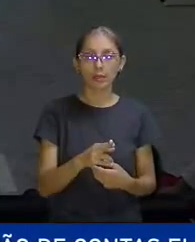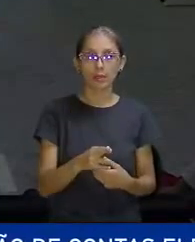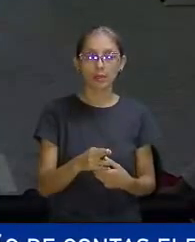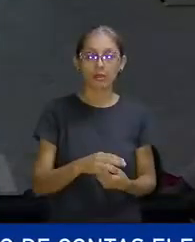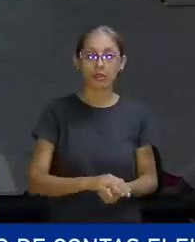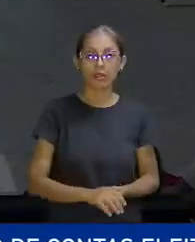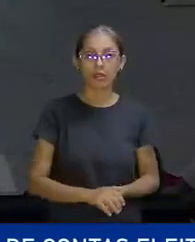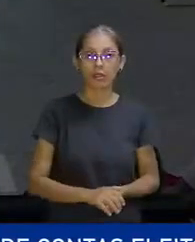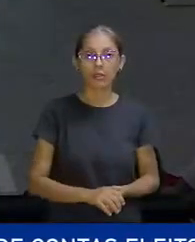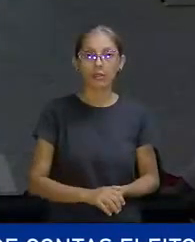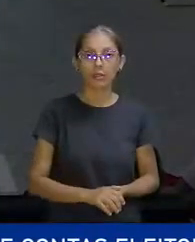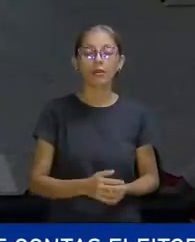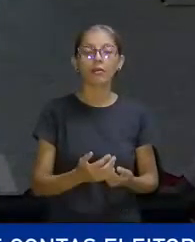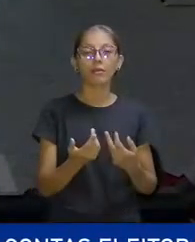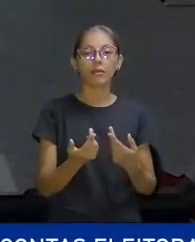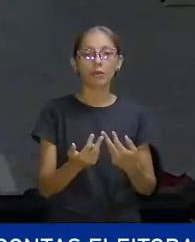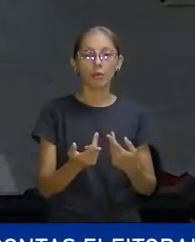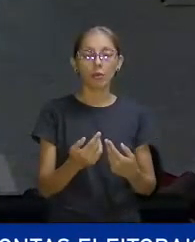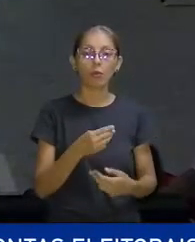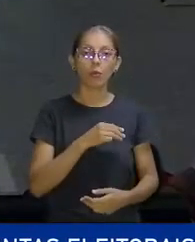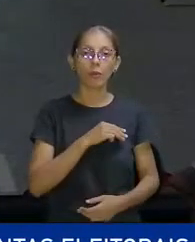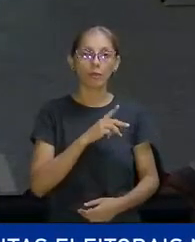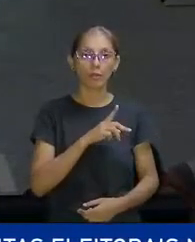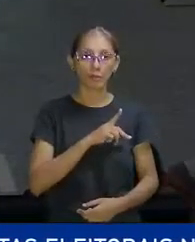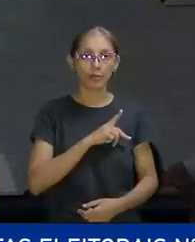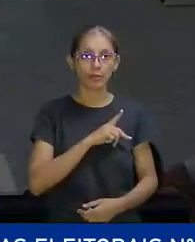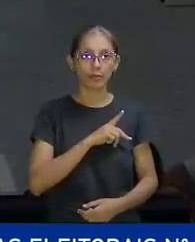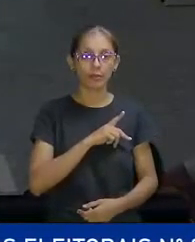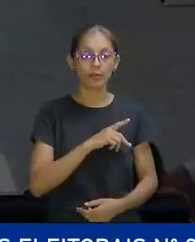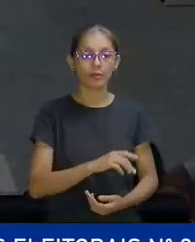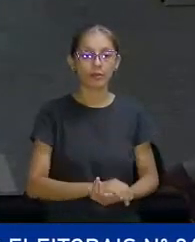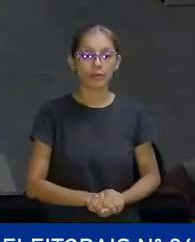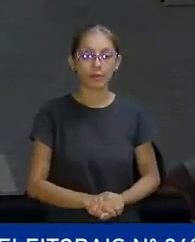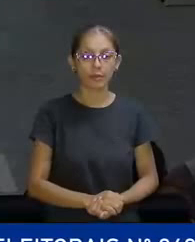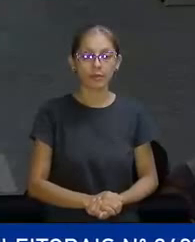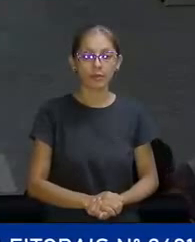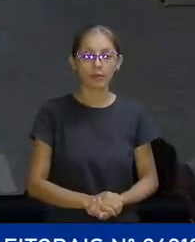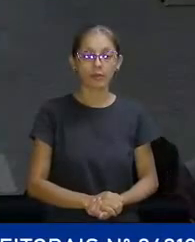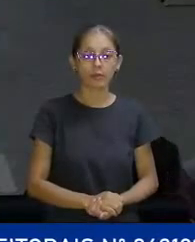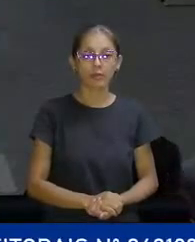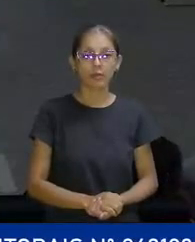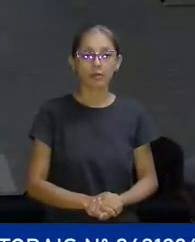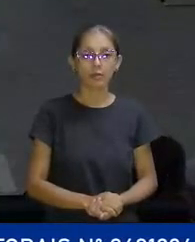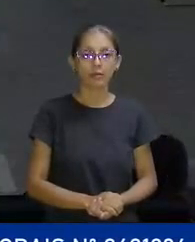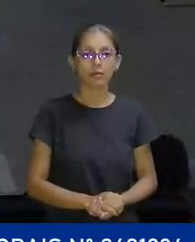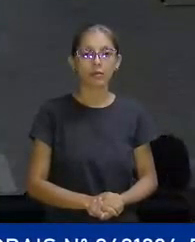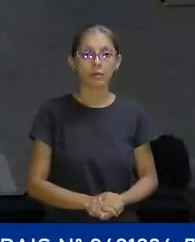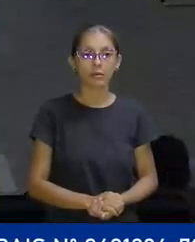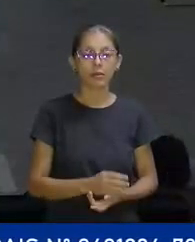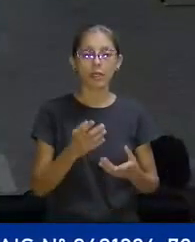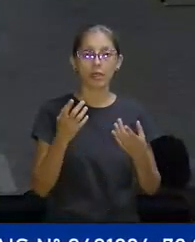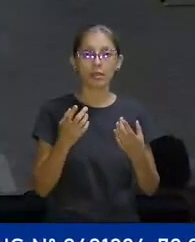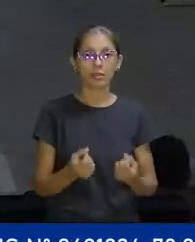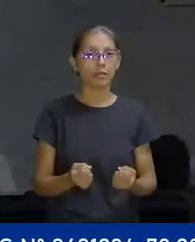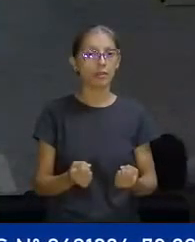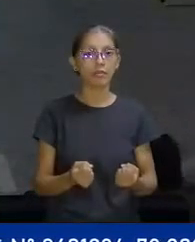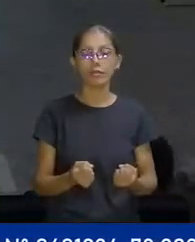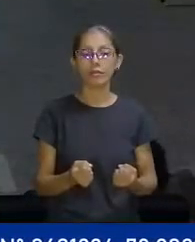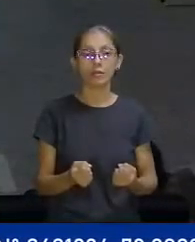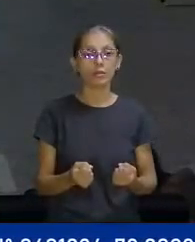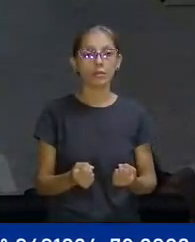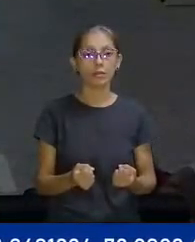tá, do Ministério Público Eleitoral, no sentido, tá, de não se aceitar